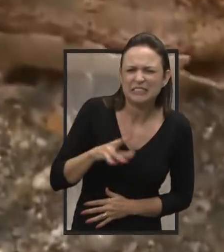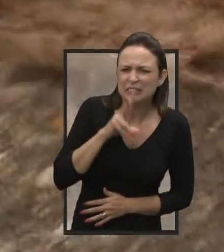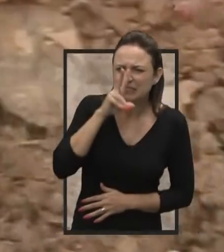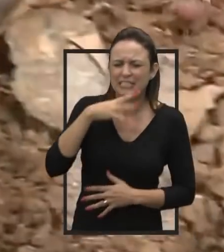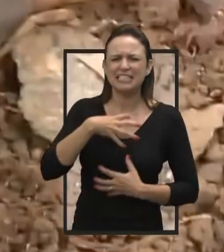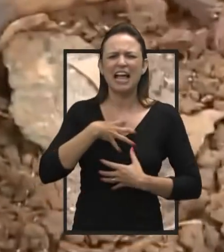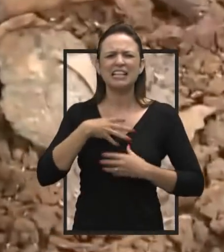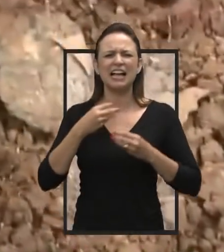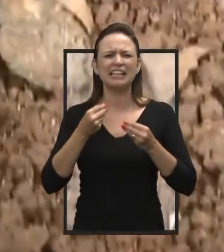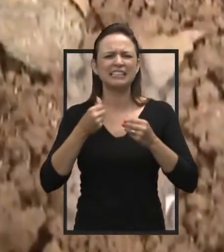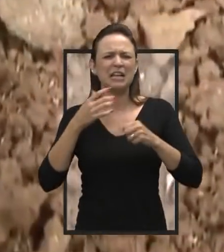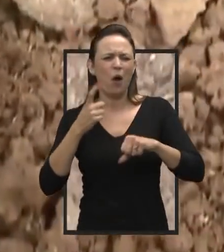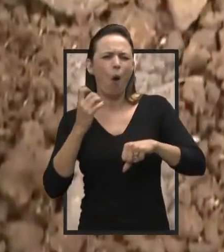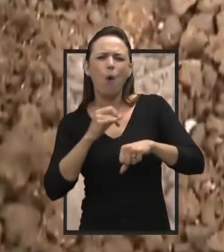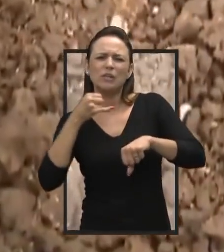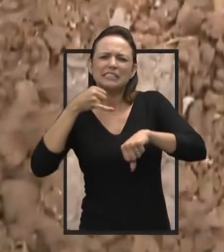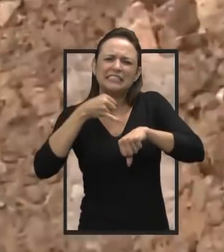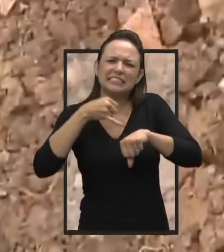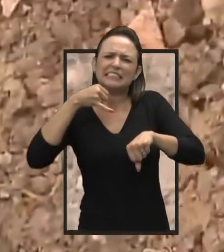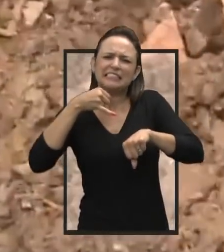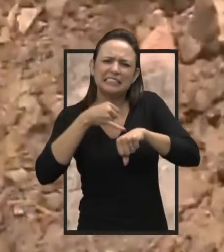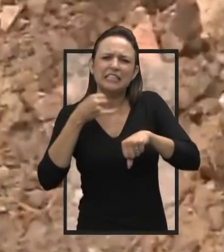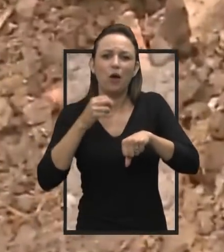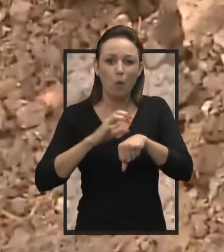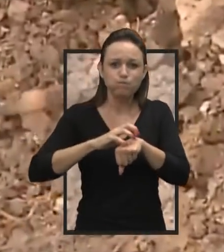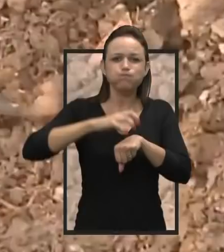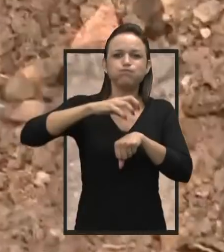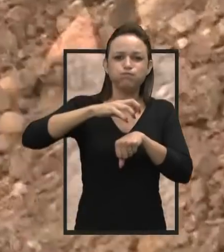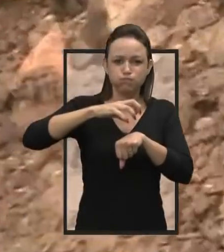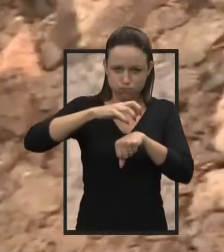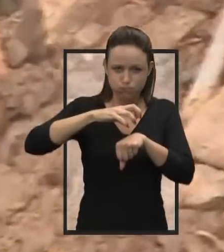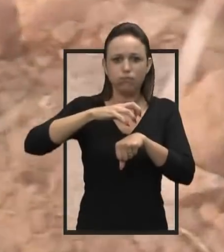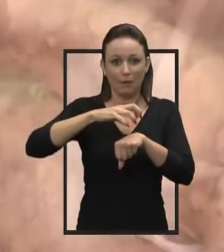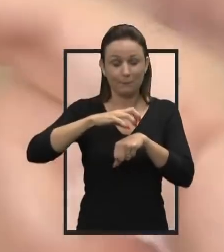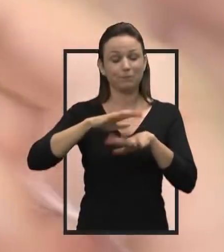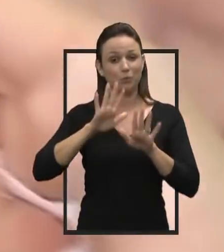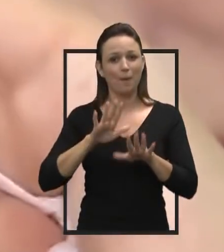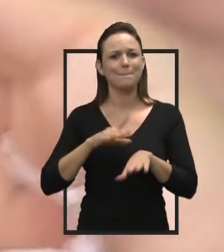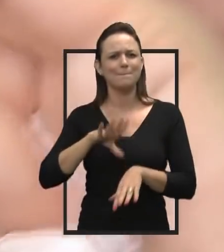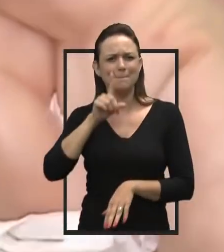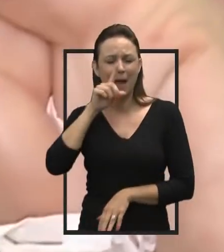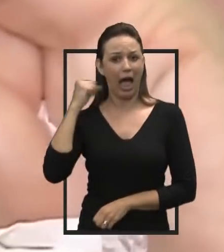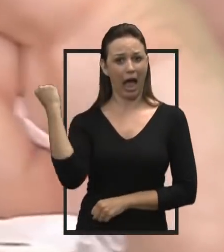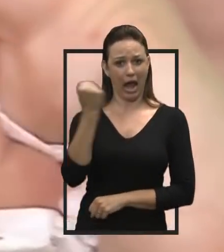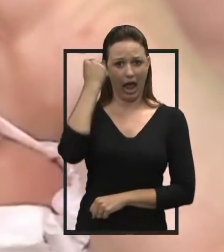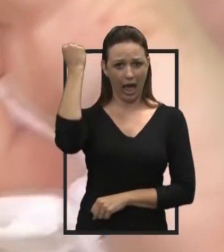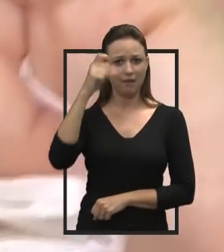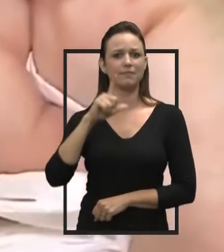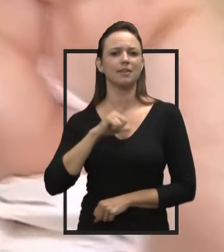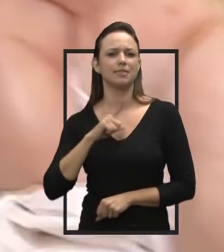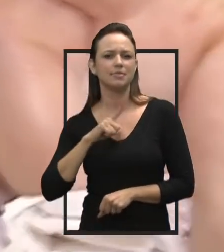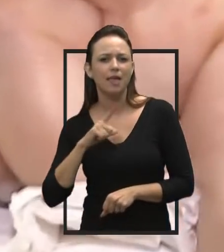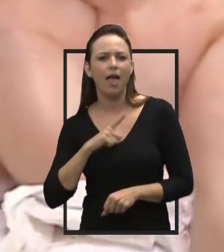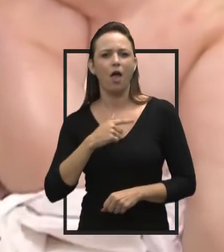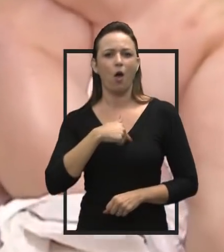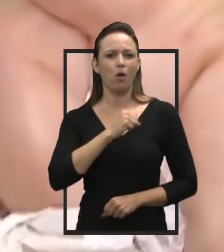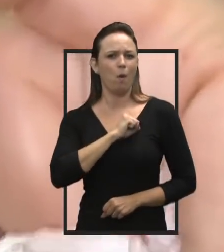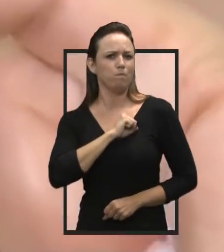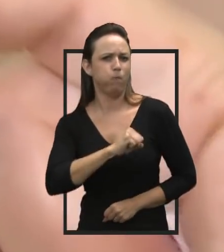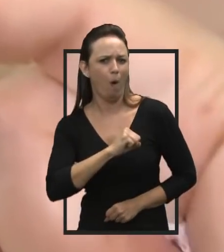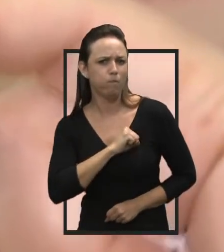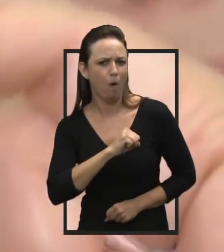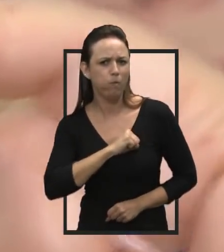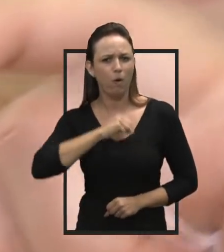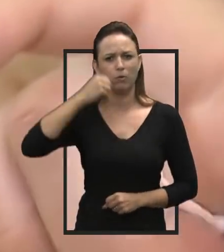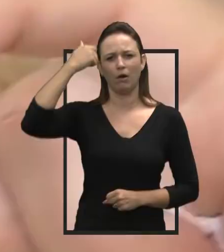sensação de ardência ou agulhadas e inflamação no local. Nos casos mais graves, pode acarretar aumento de frequência